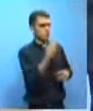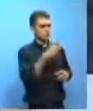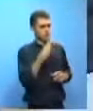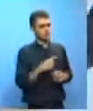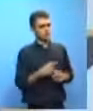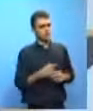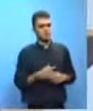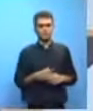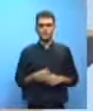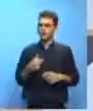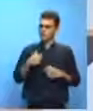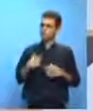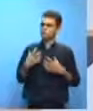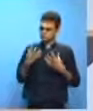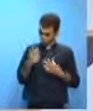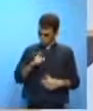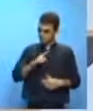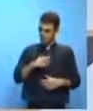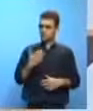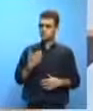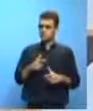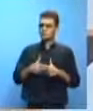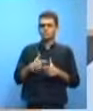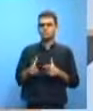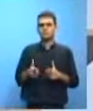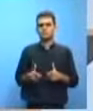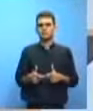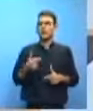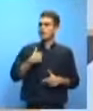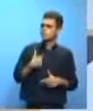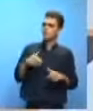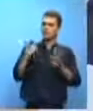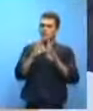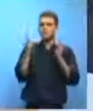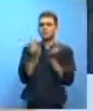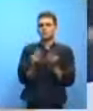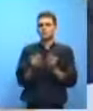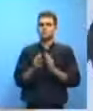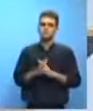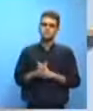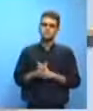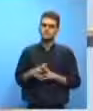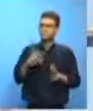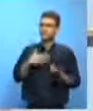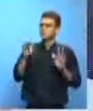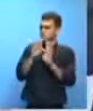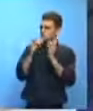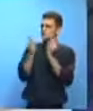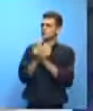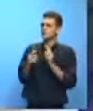Sim, filho, e qual é o seu problema? Falei: meu problema é a minha família. O seu padre, a minha família é um